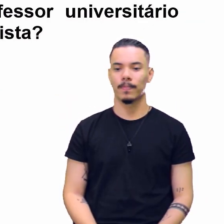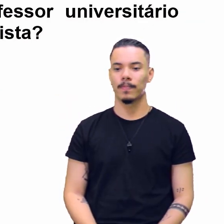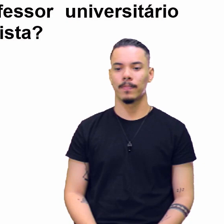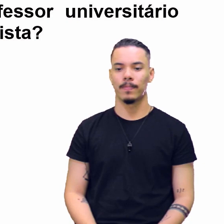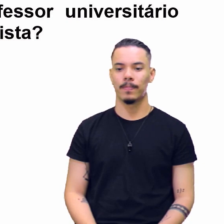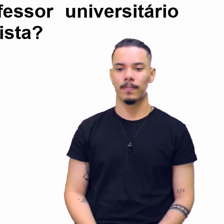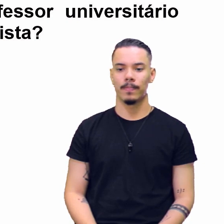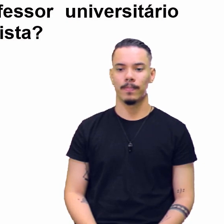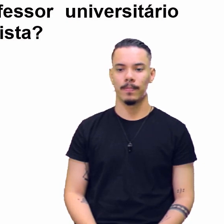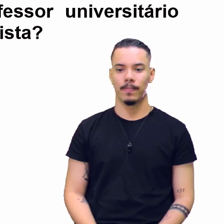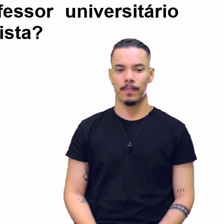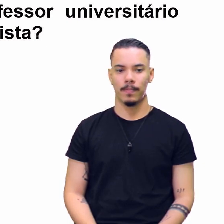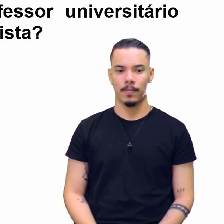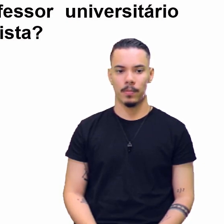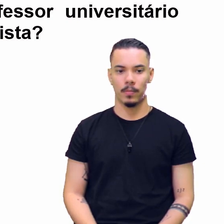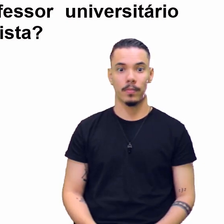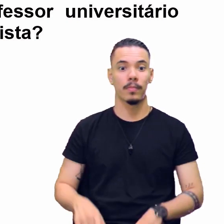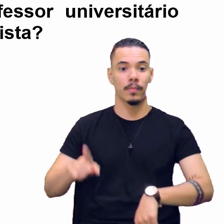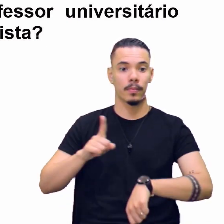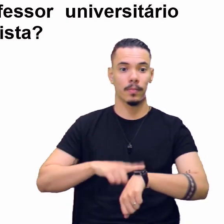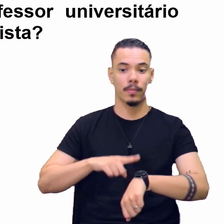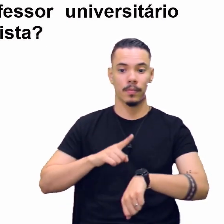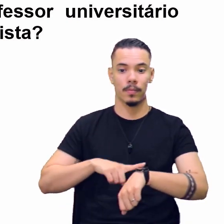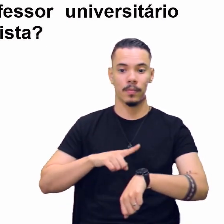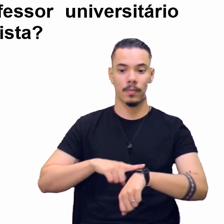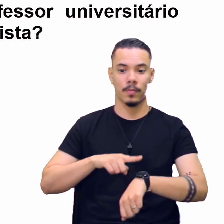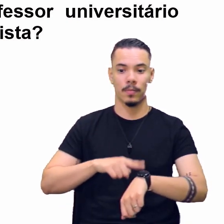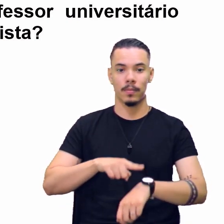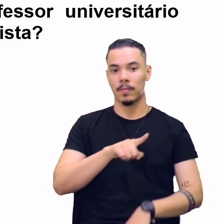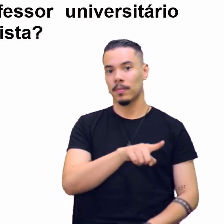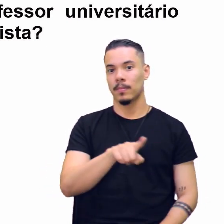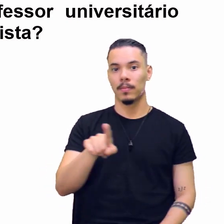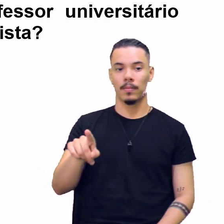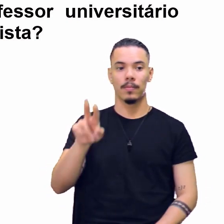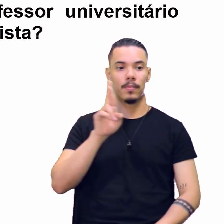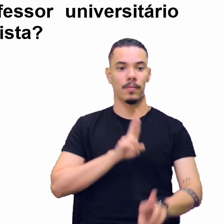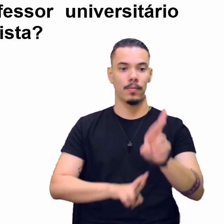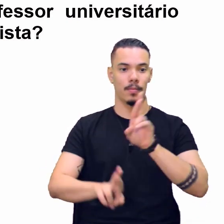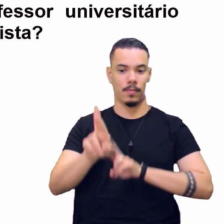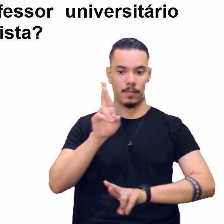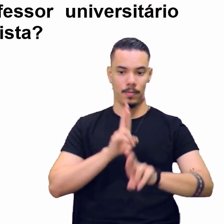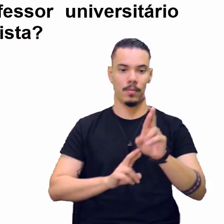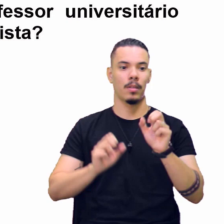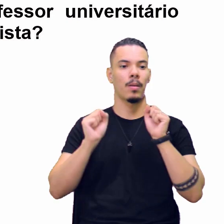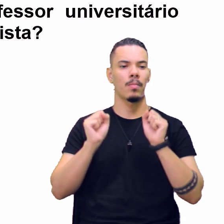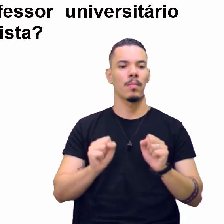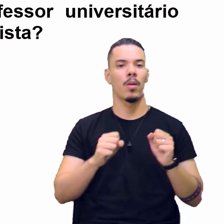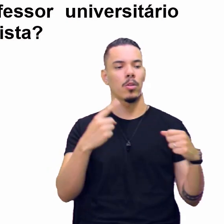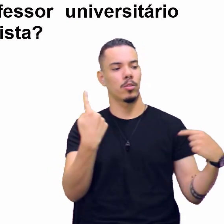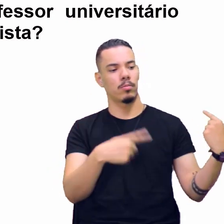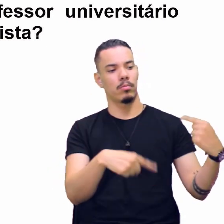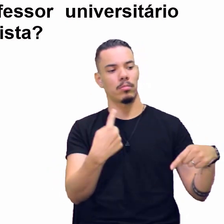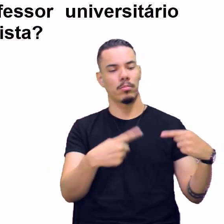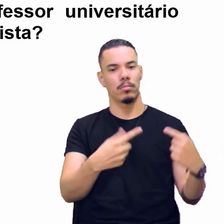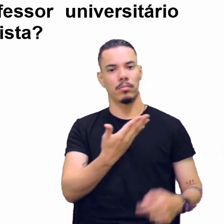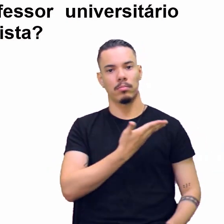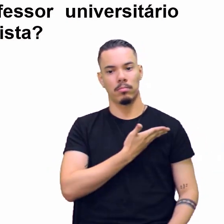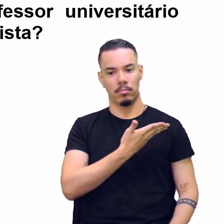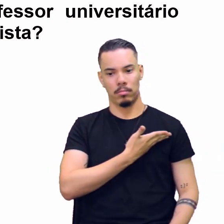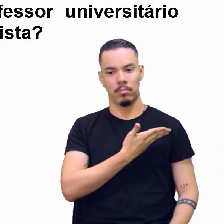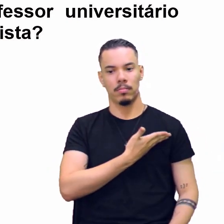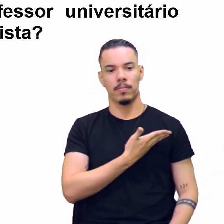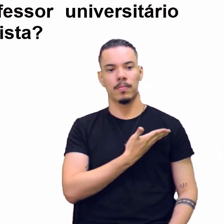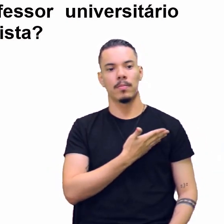Vamos lá? Tempo para você responder, amadinho. Pode discutir aí com o colega.